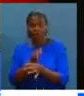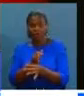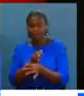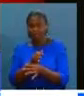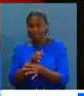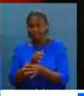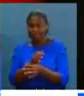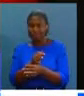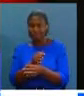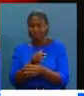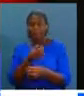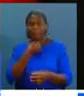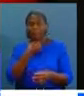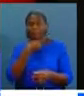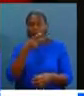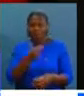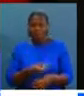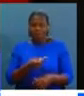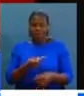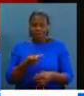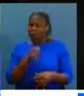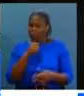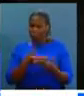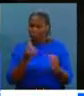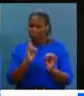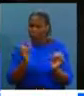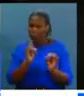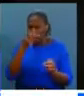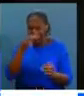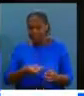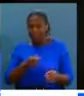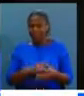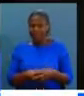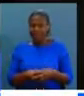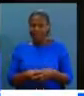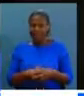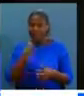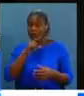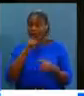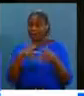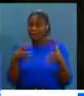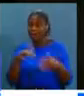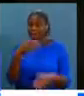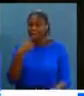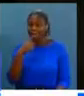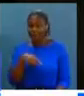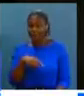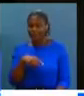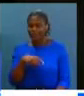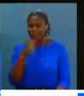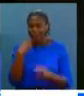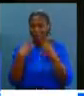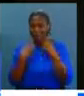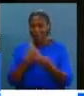festival, e está a deixar morna aqui, de uma forma que é catamora, né? Opa, foi uma grande oportunidade, é a primeira vez. Uma